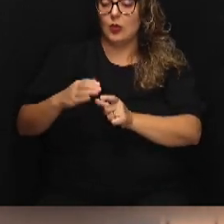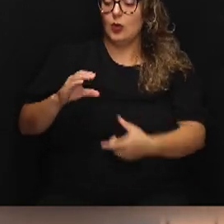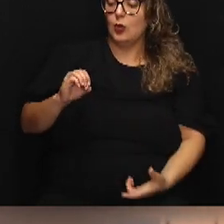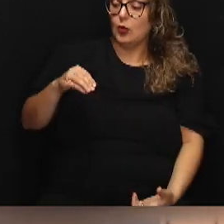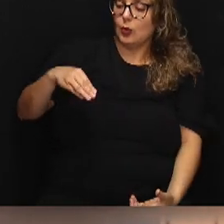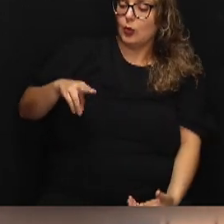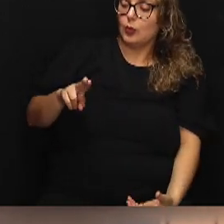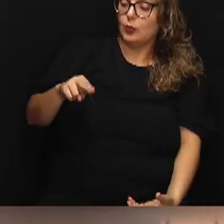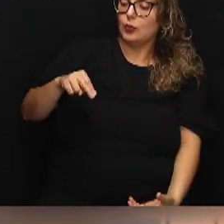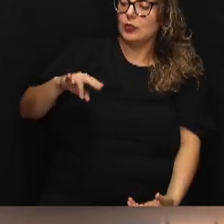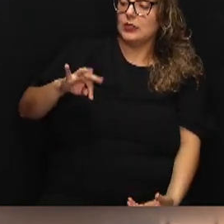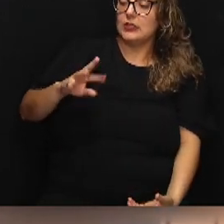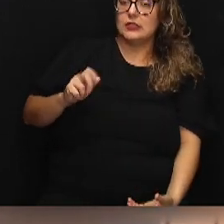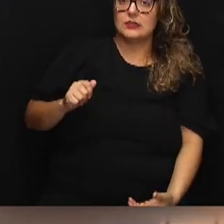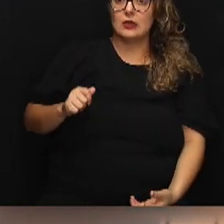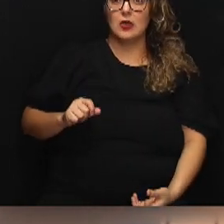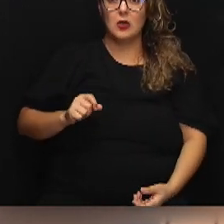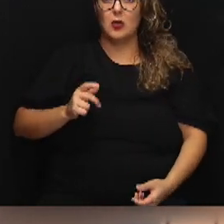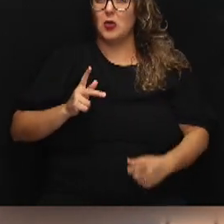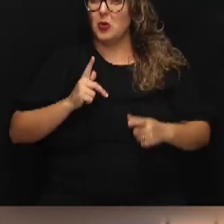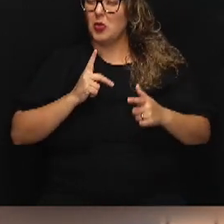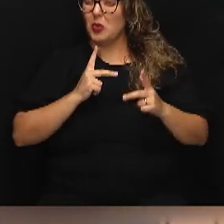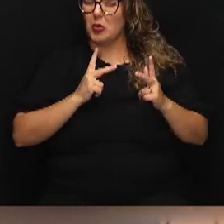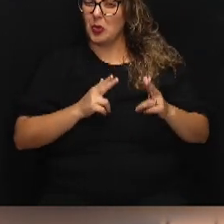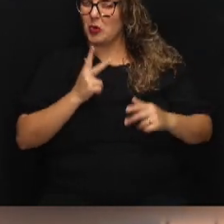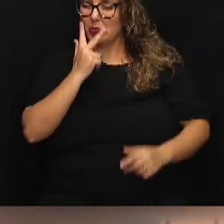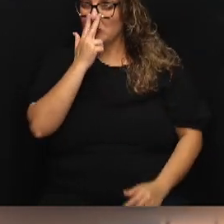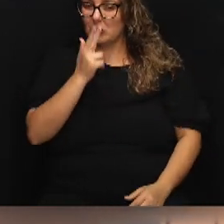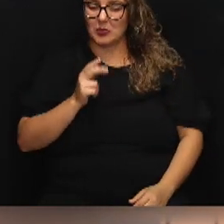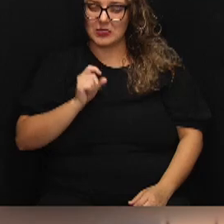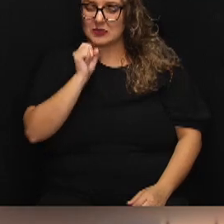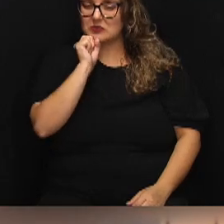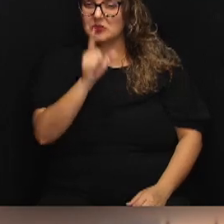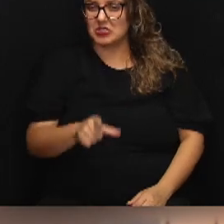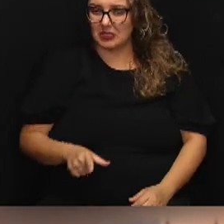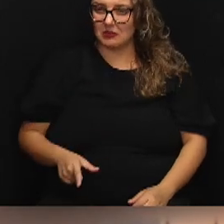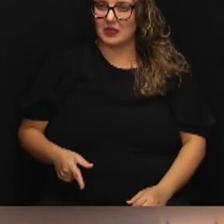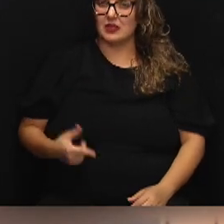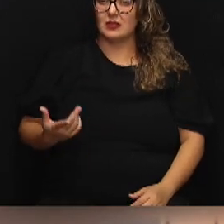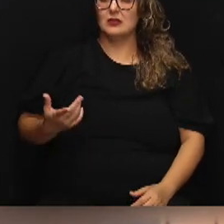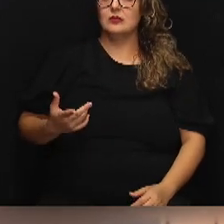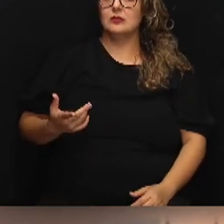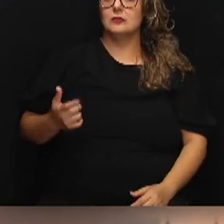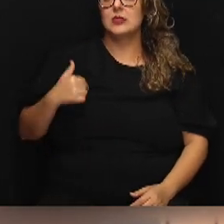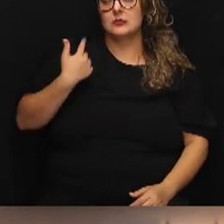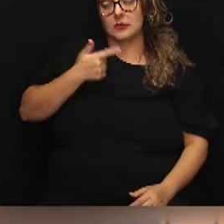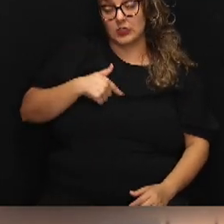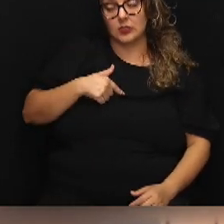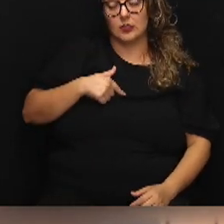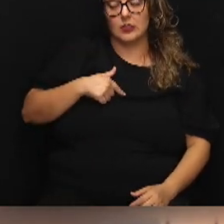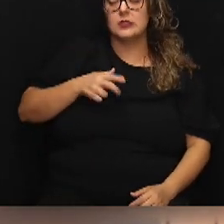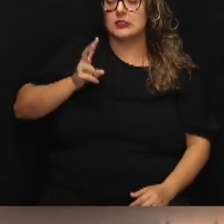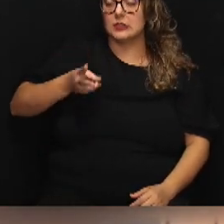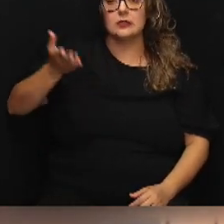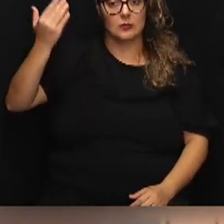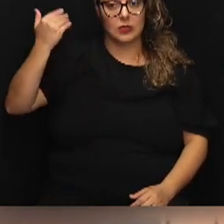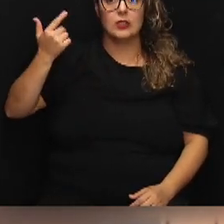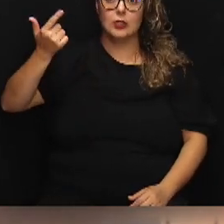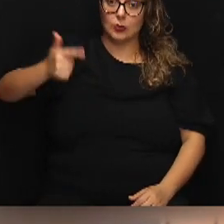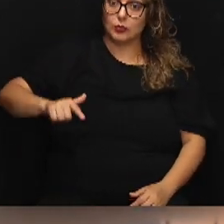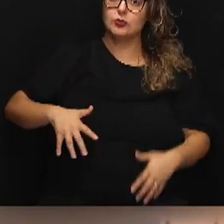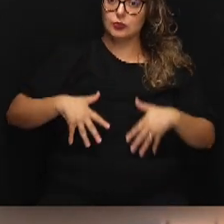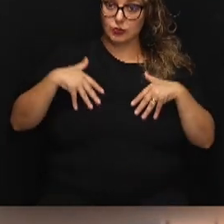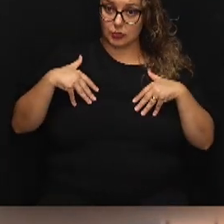que deles discordavam. Mas, para nós, ser chamado de comunista sempre foi e sempre será motivo de